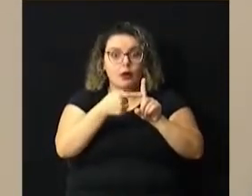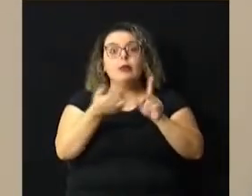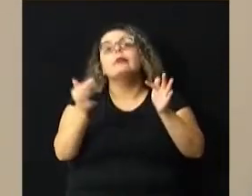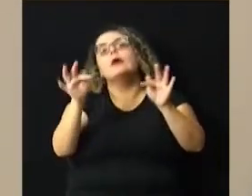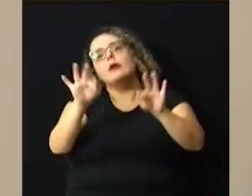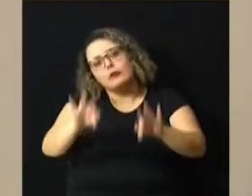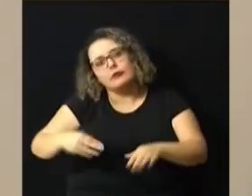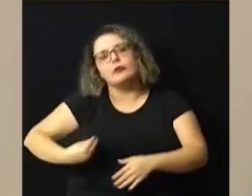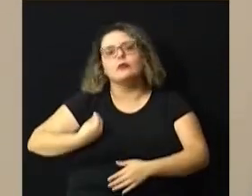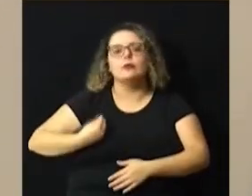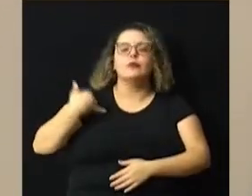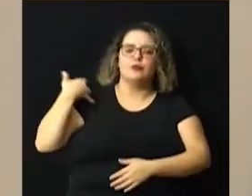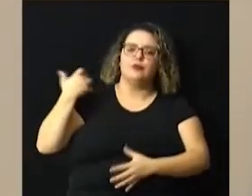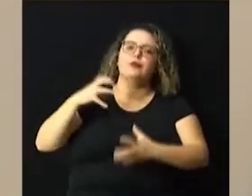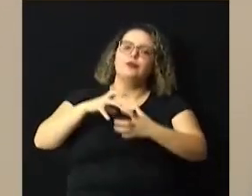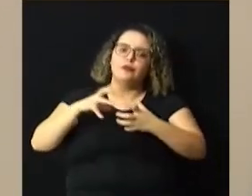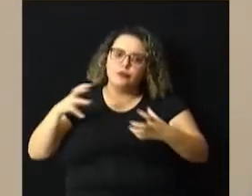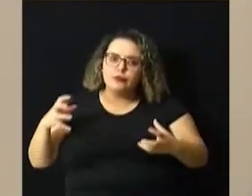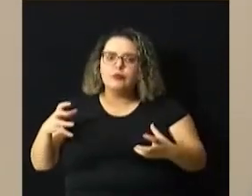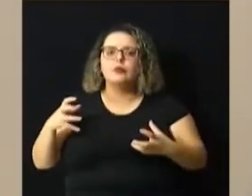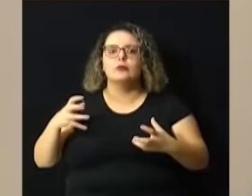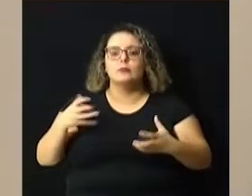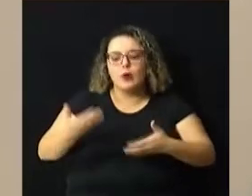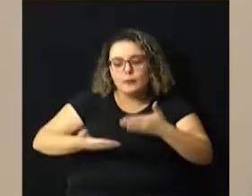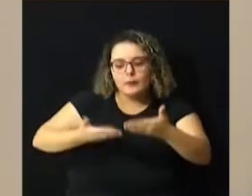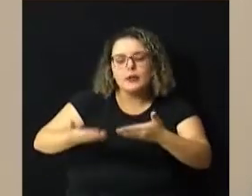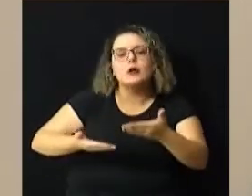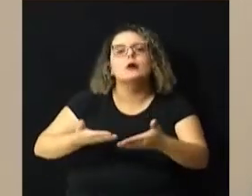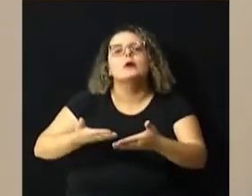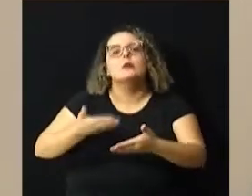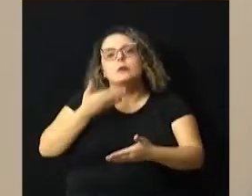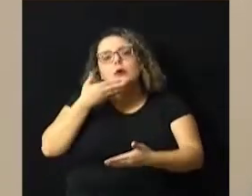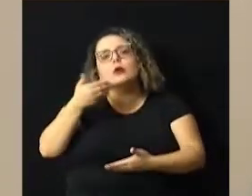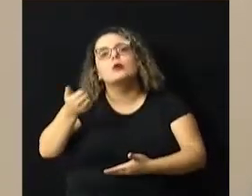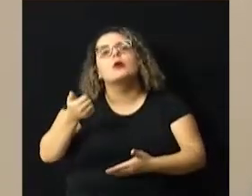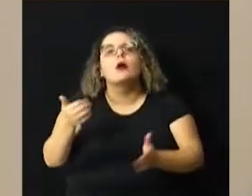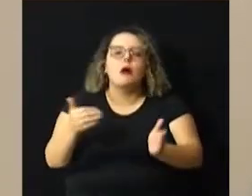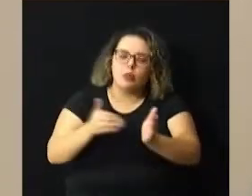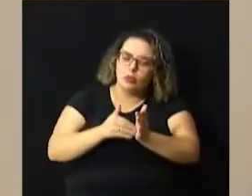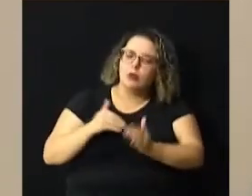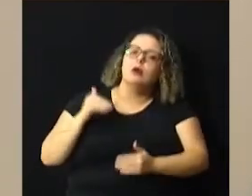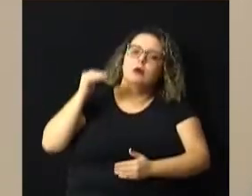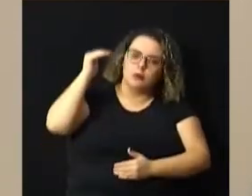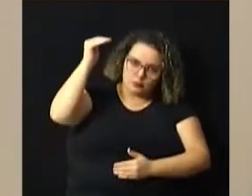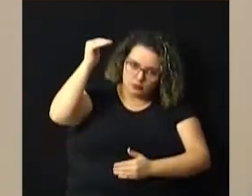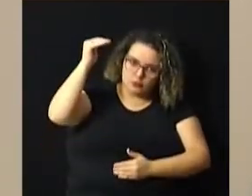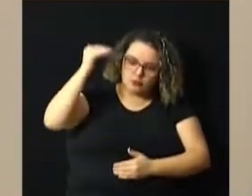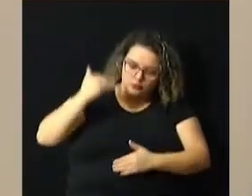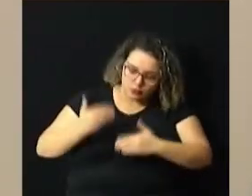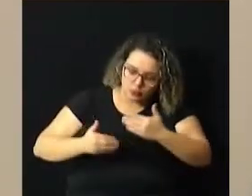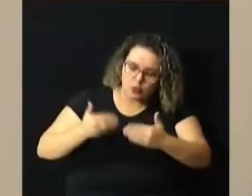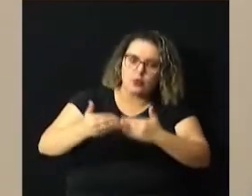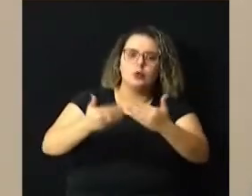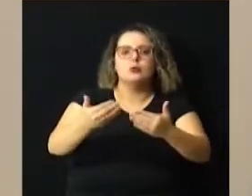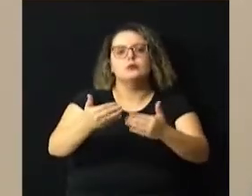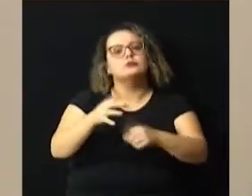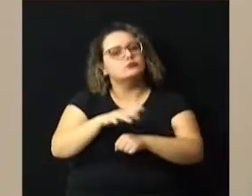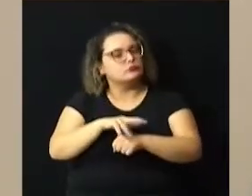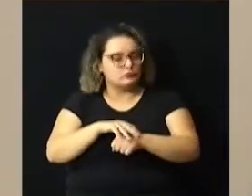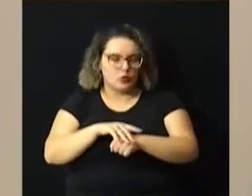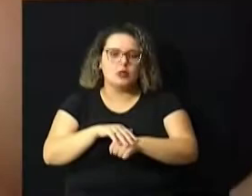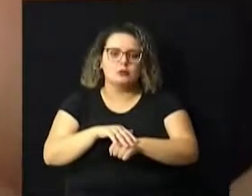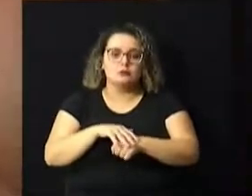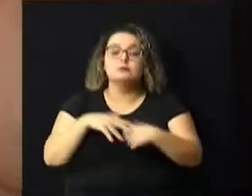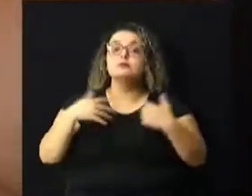com os idosos, na parte de cuidados paliativos ou, né, enfim, até adulto também que está no processo ameaçador de doença.